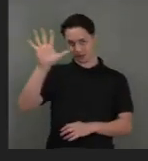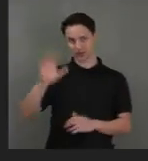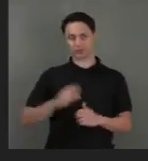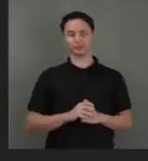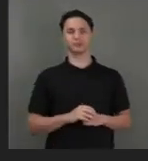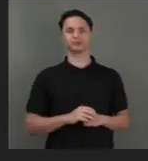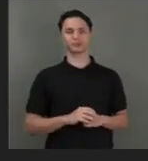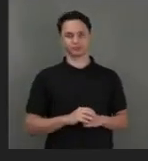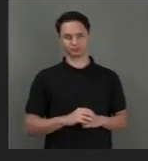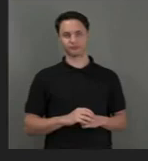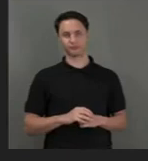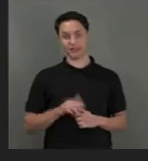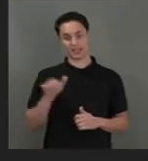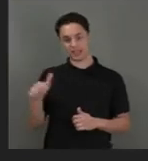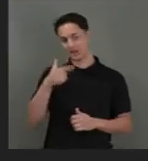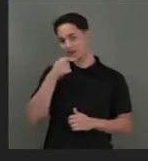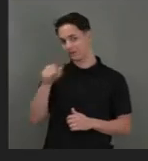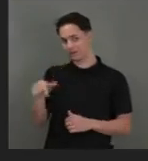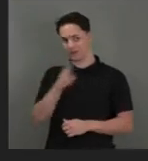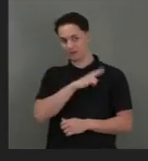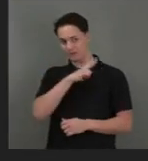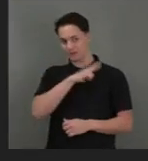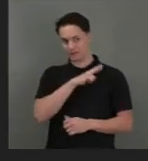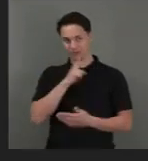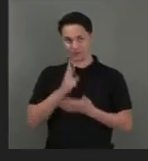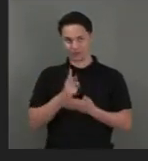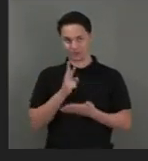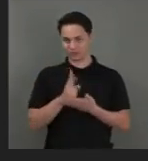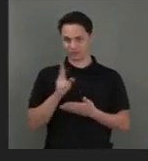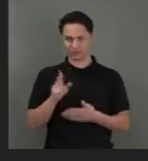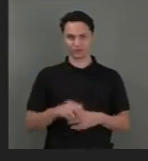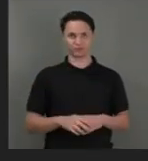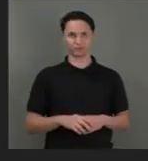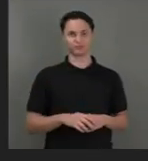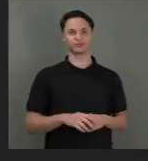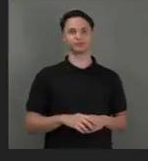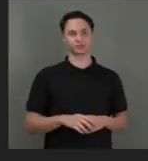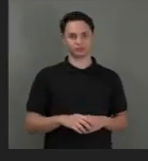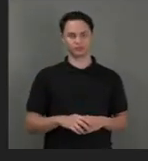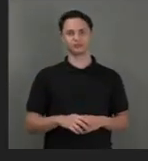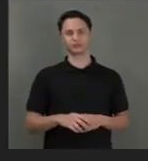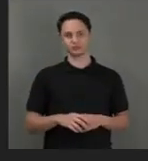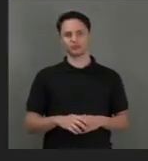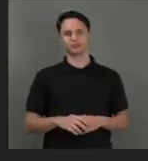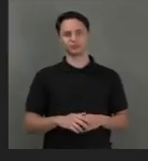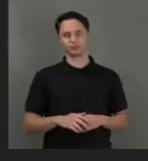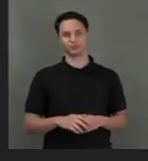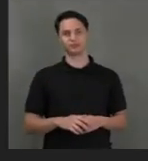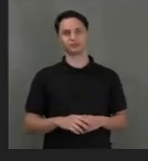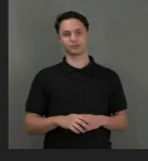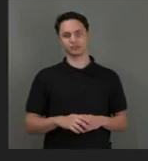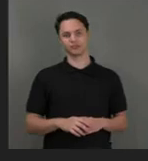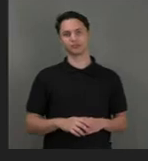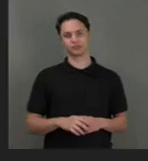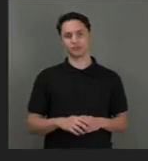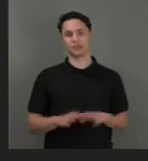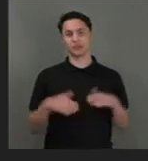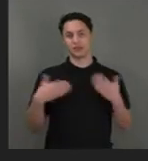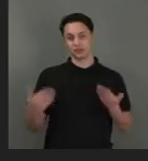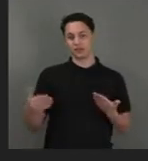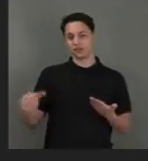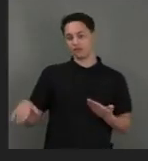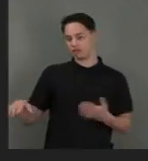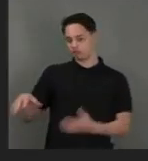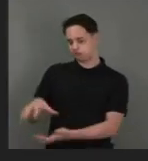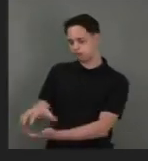final, superfaturados, mas mesmo assim nunca chegaram, denúncia de propina e tudo, e uma parte desses respiradores ia parar,